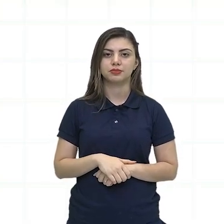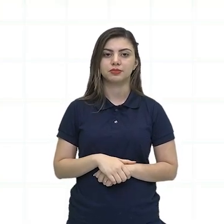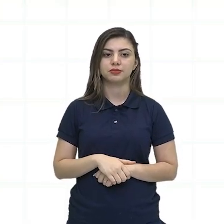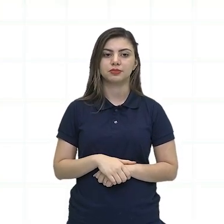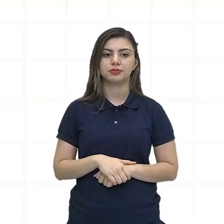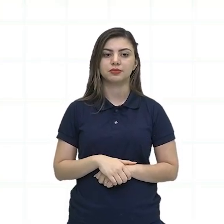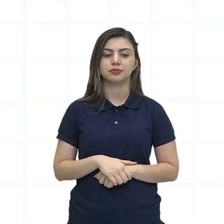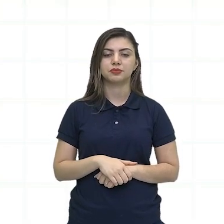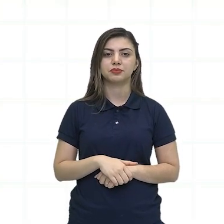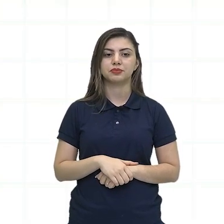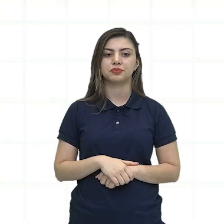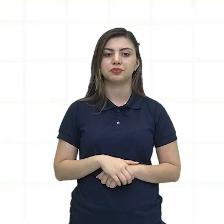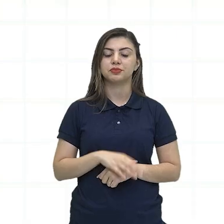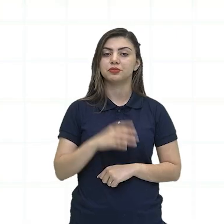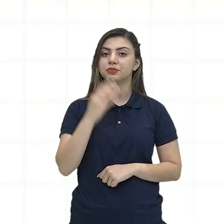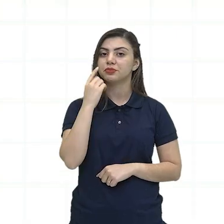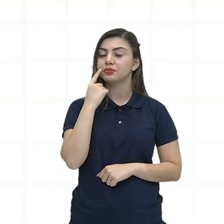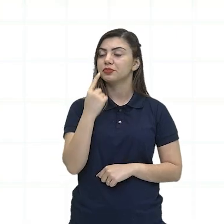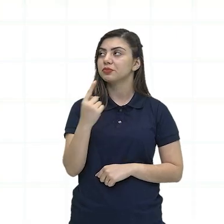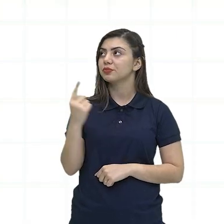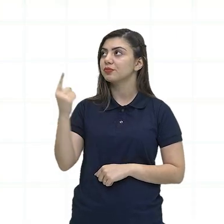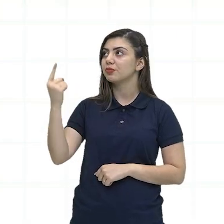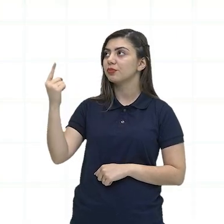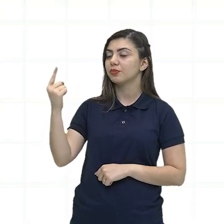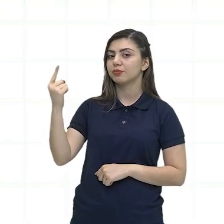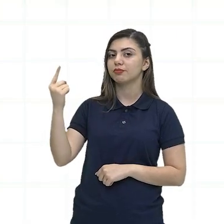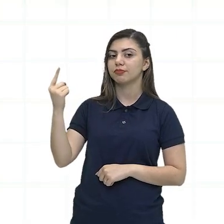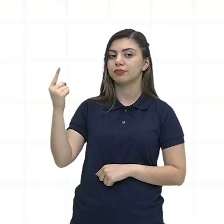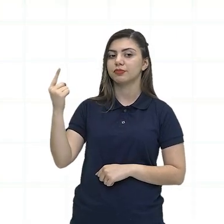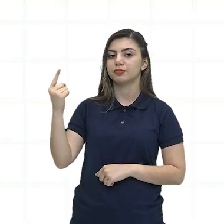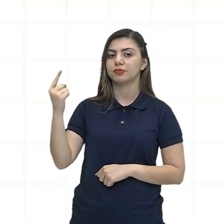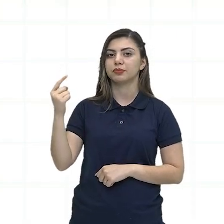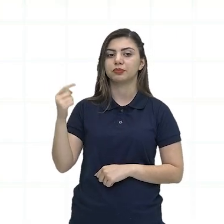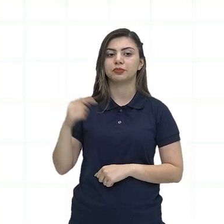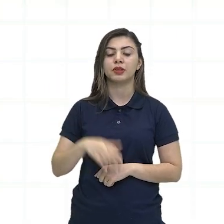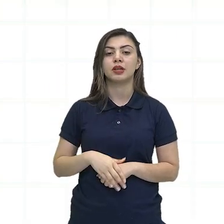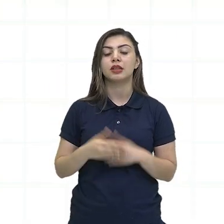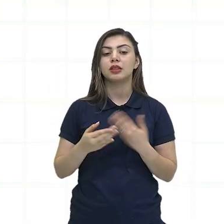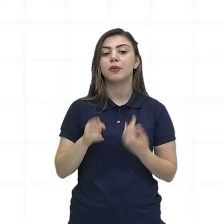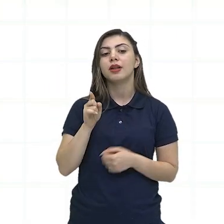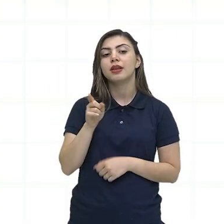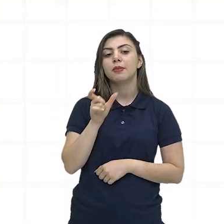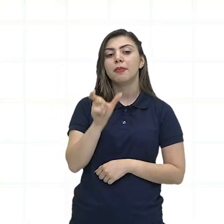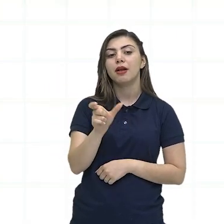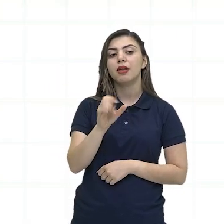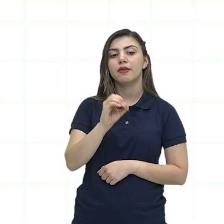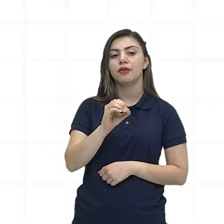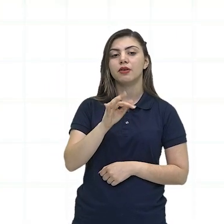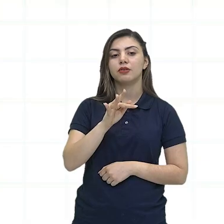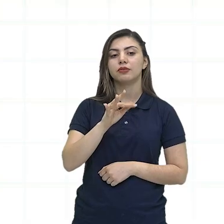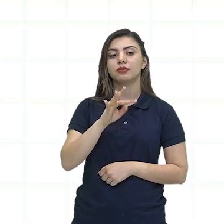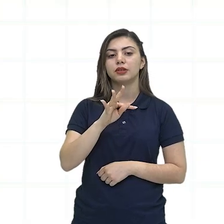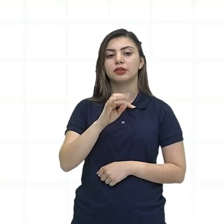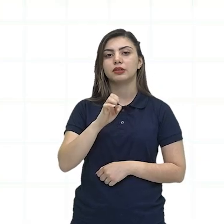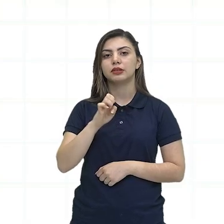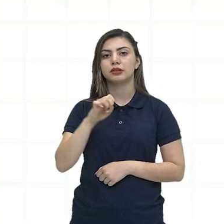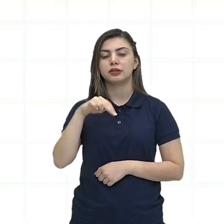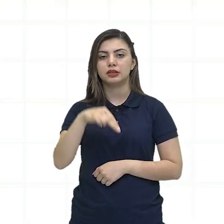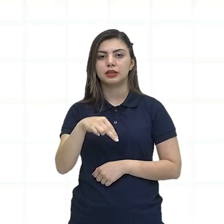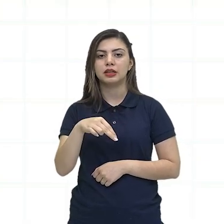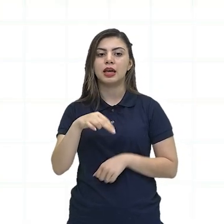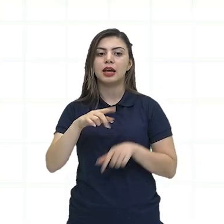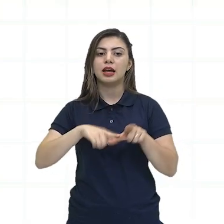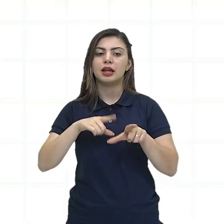ok? Essa daqui também tem uma curiosidade na pronúncia, que eu não falo o T. Eu digo